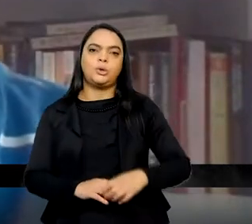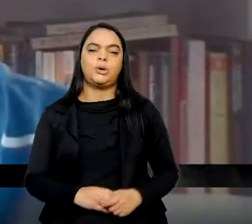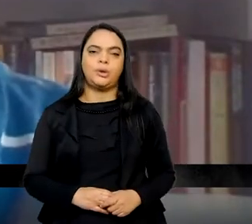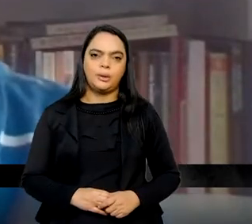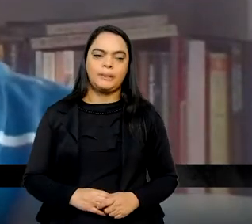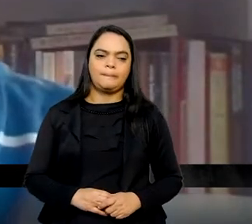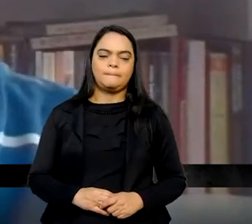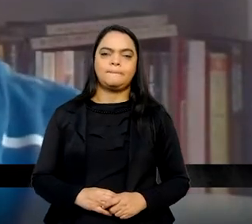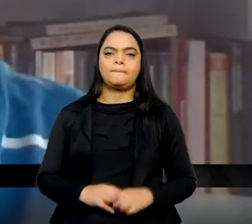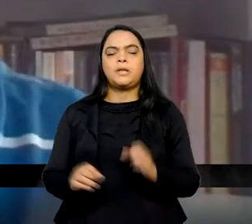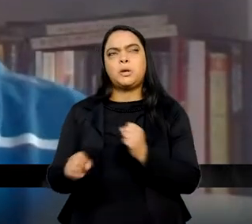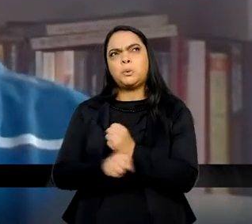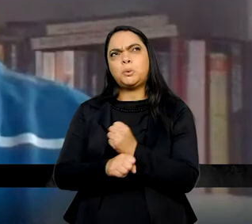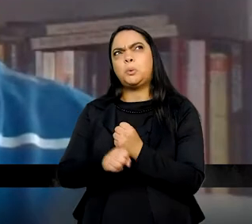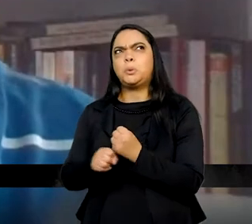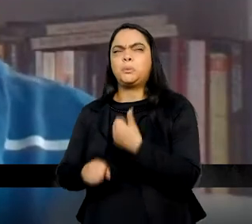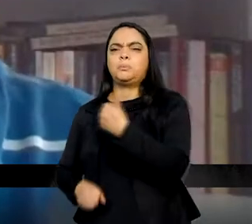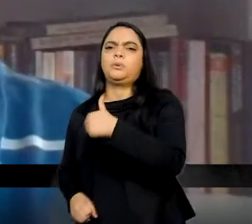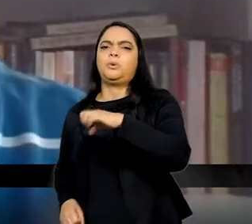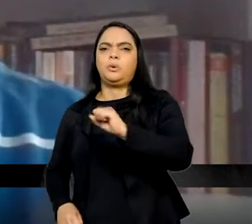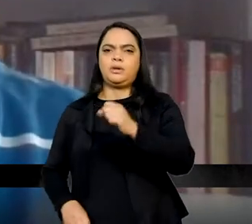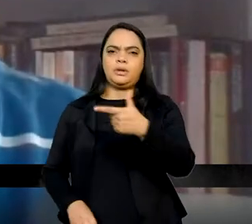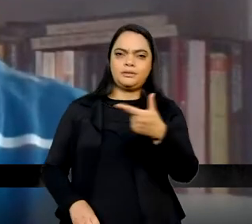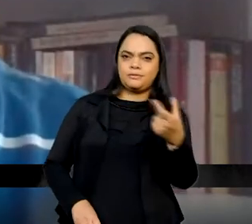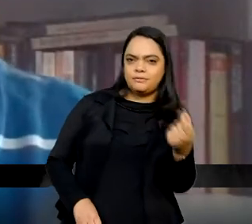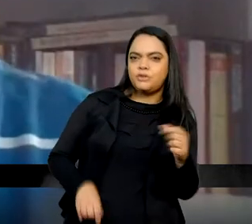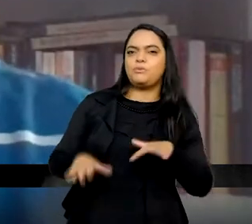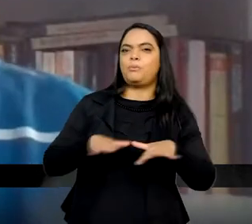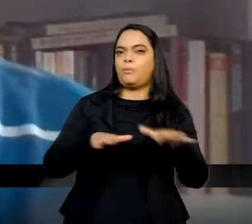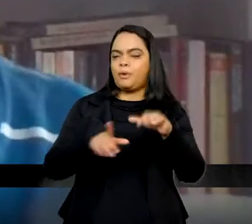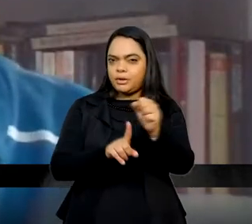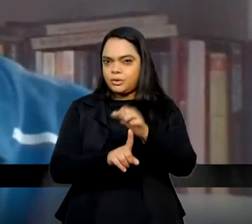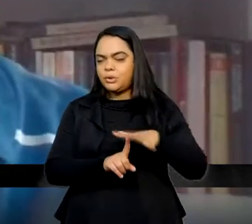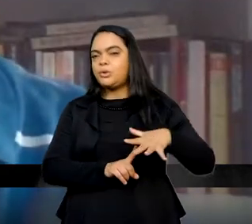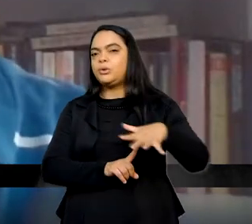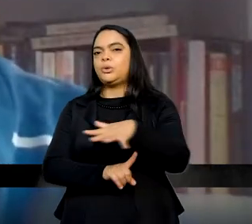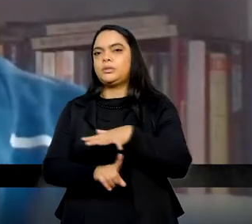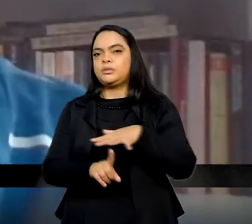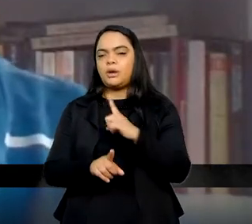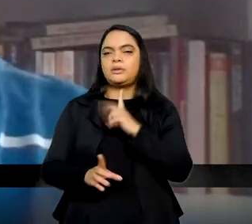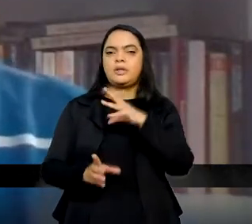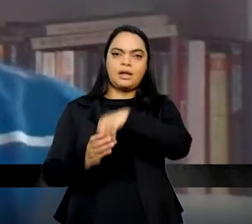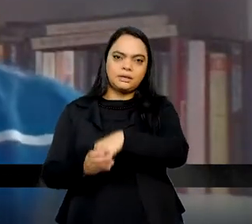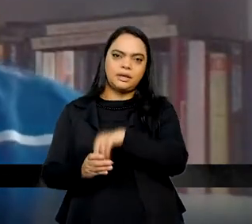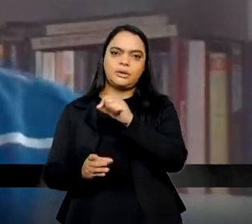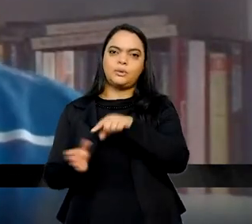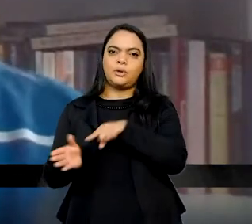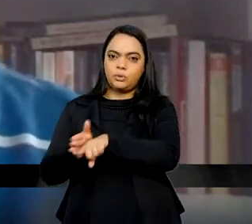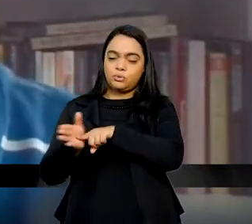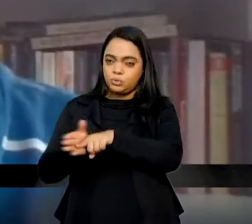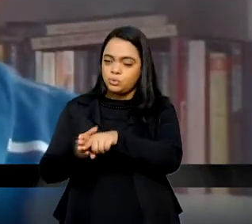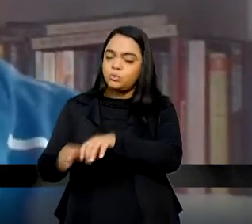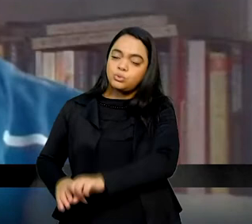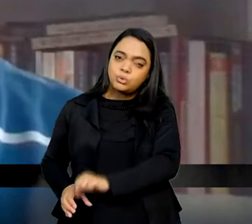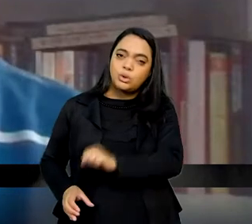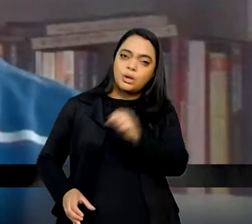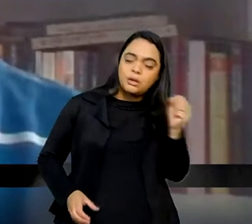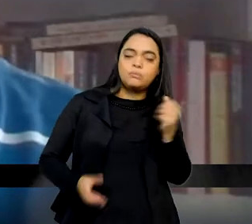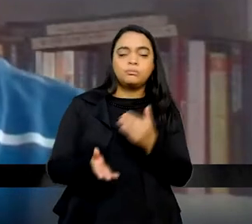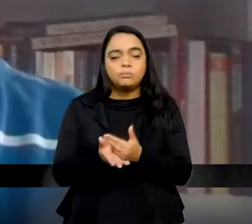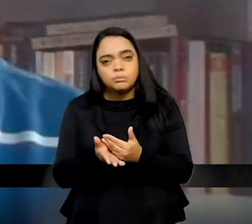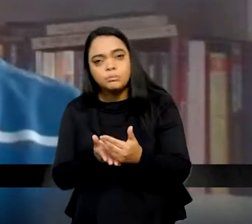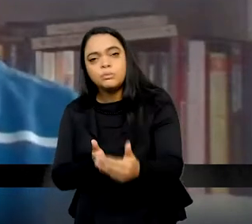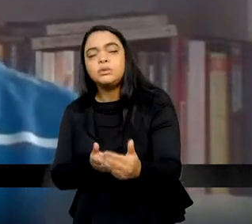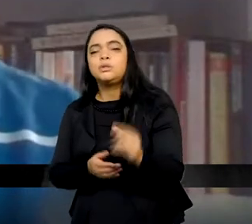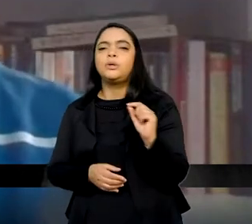em 1820, está bem enquadrado nesse período que a gente chama do estudo das independências, né? E a partir